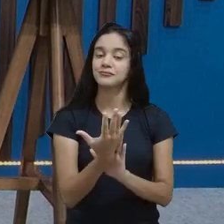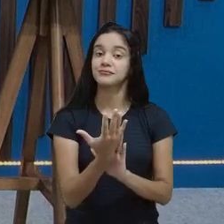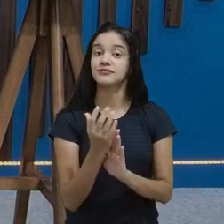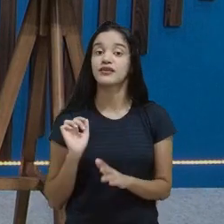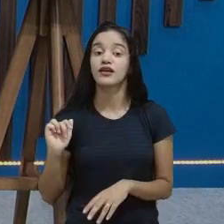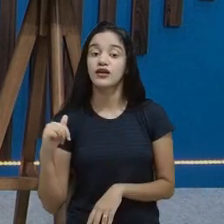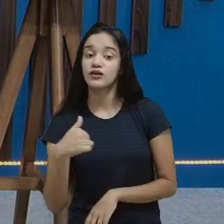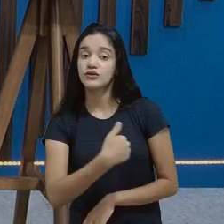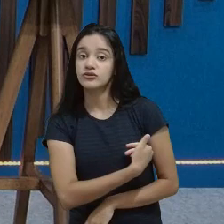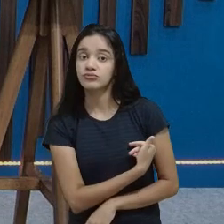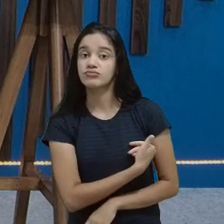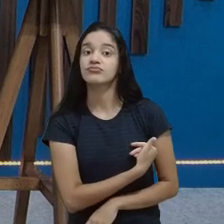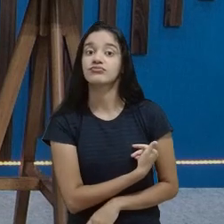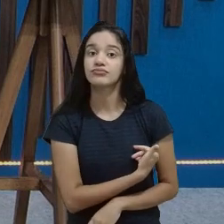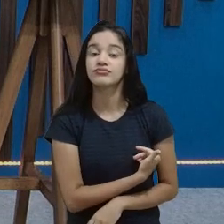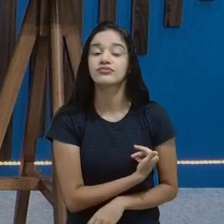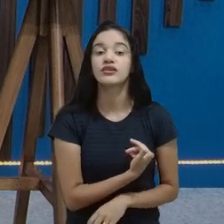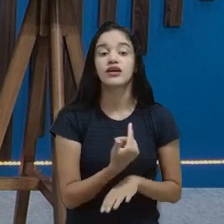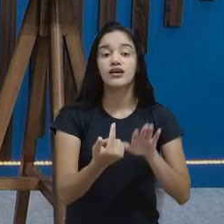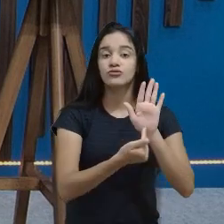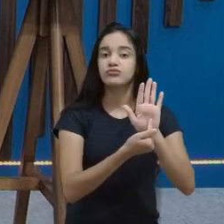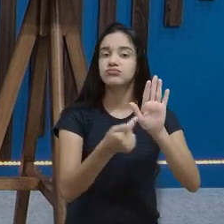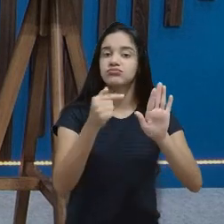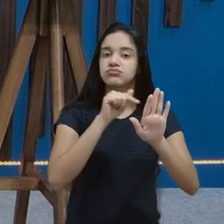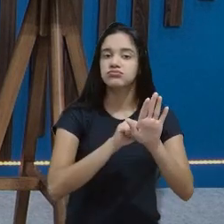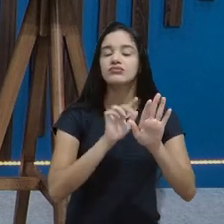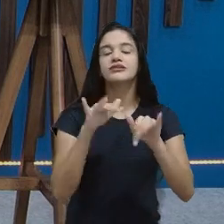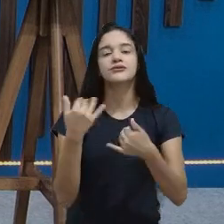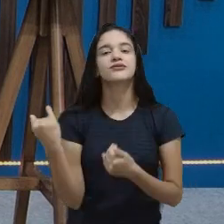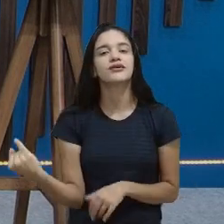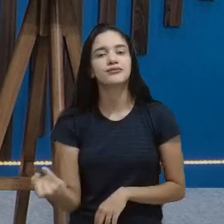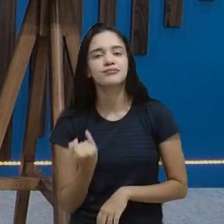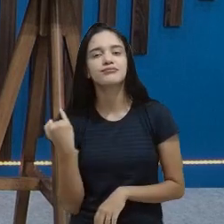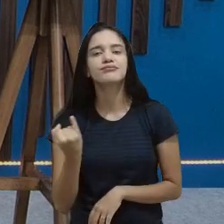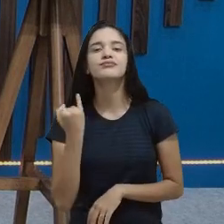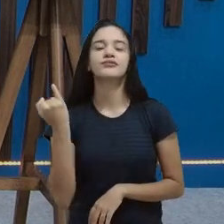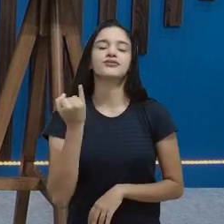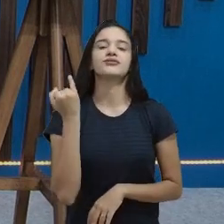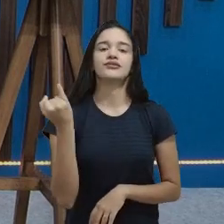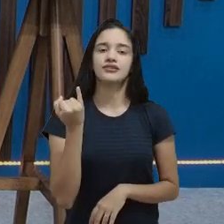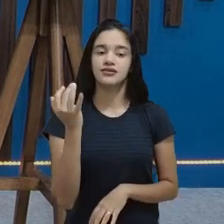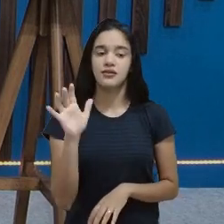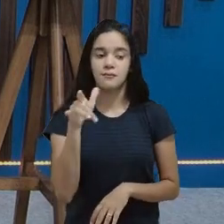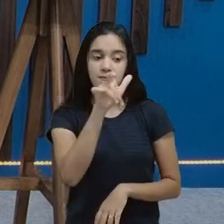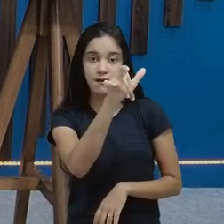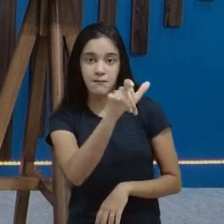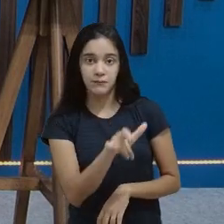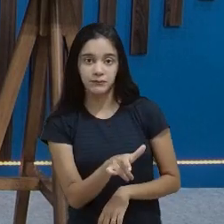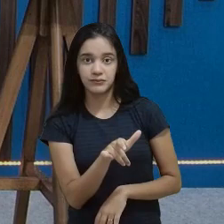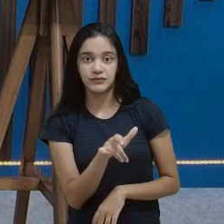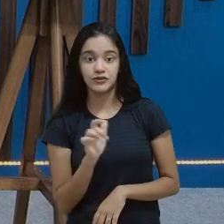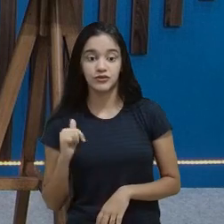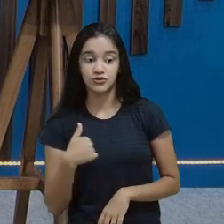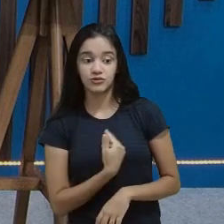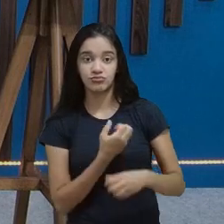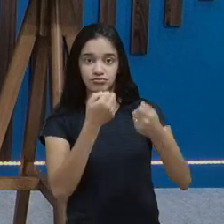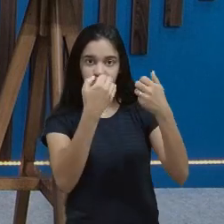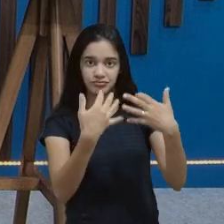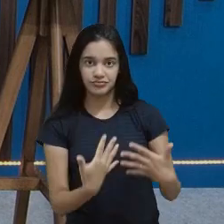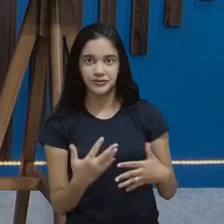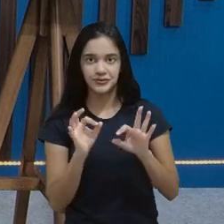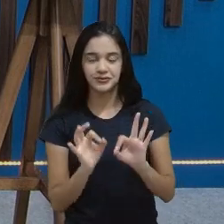Então, nós estamos, né, figurando, não é, dando uma importância maior para esta pessoa a qual estamos falando.